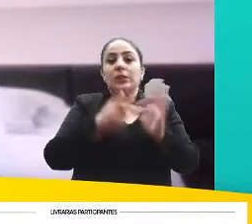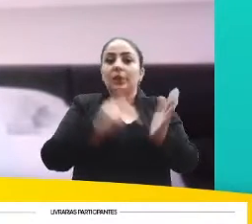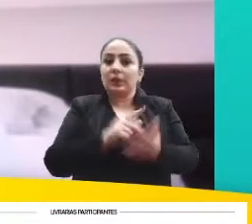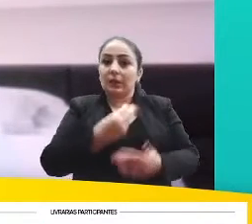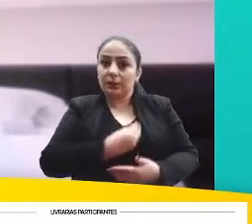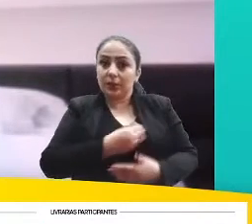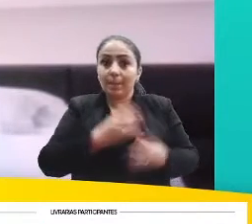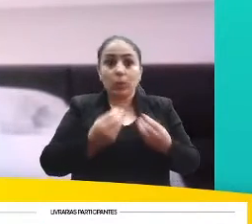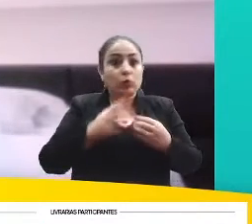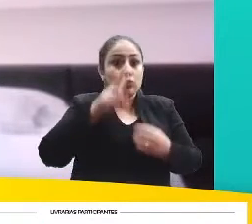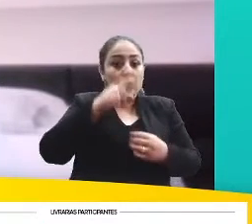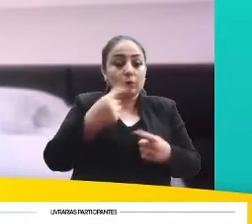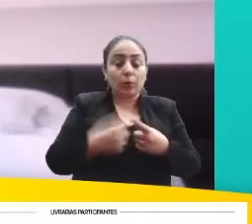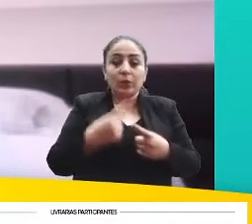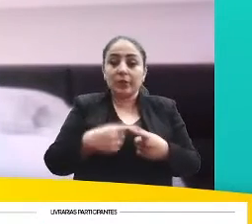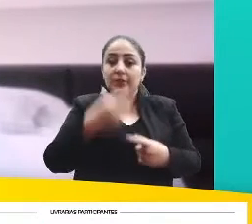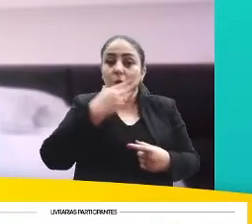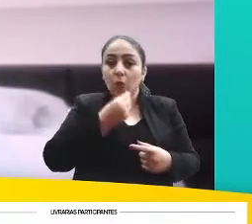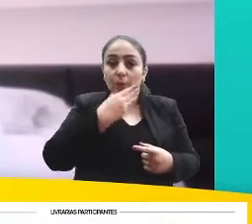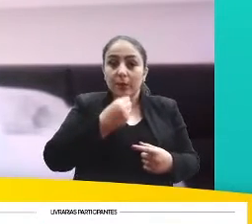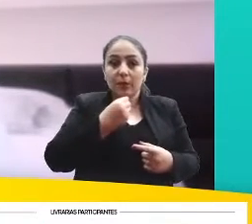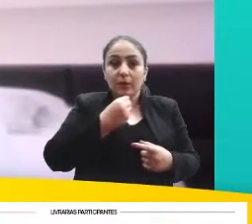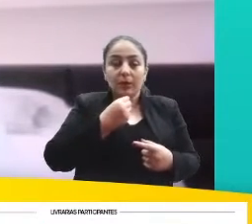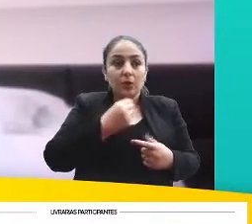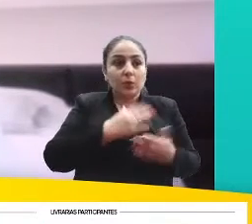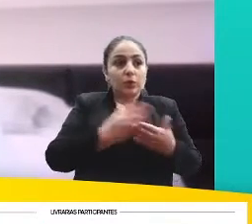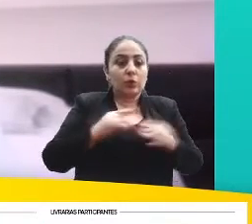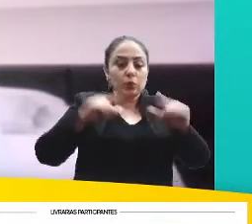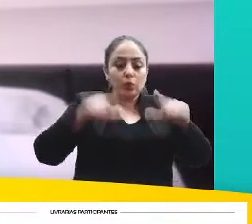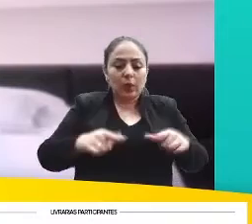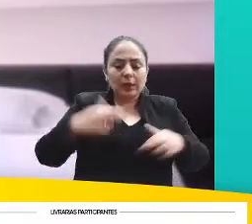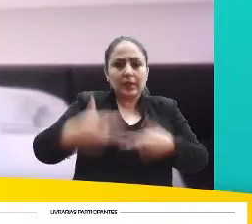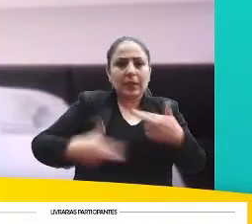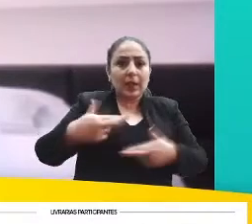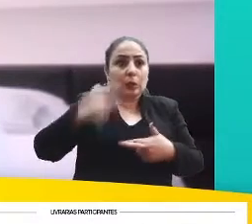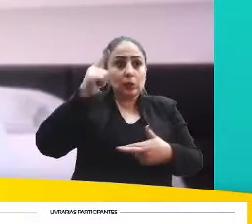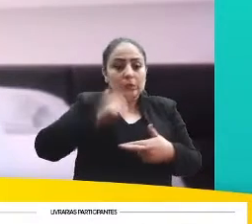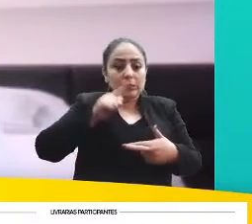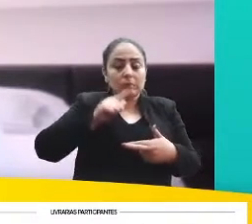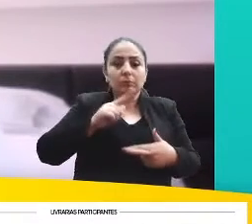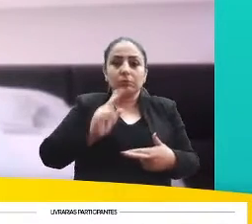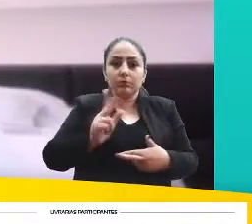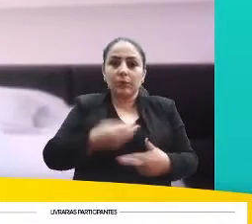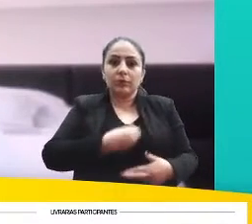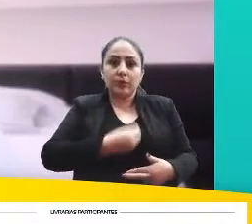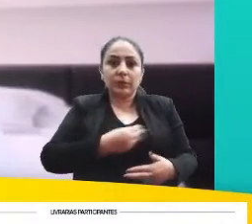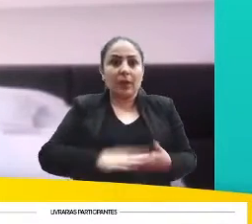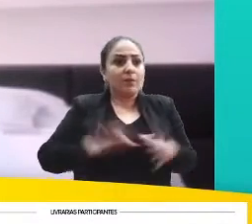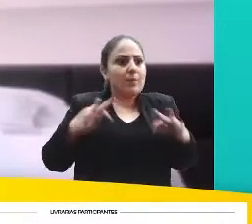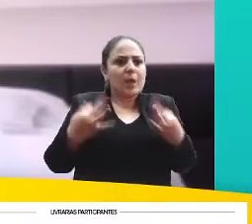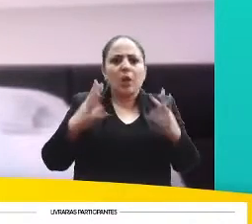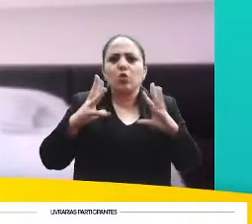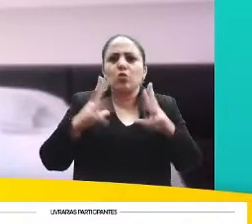muito forte porque esse homem passou em campos de concentração e sobreviveu. A família dele